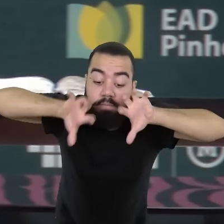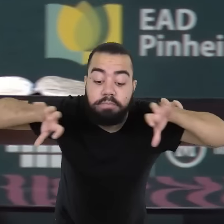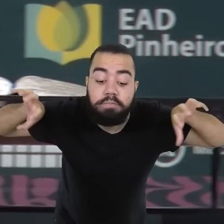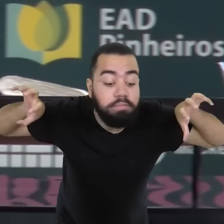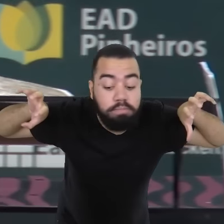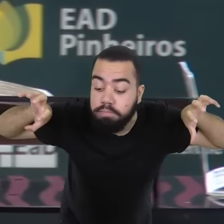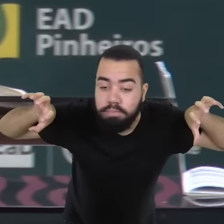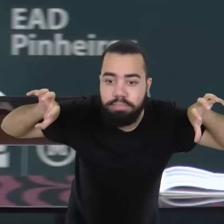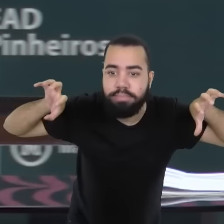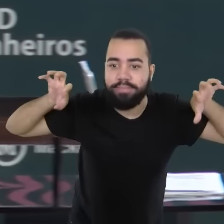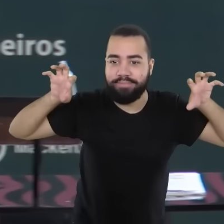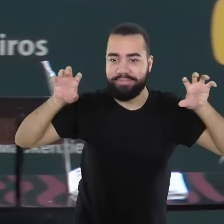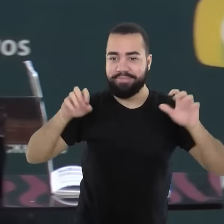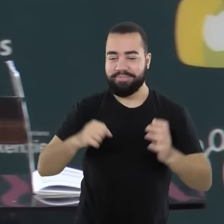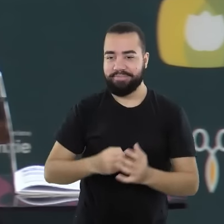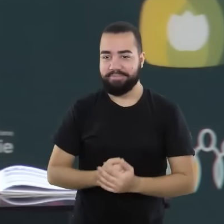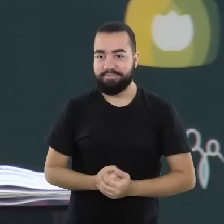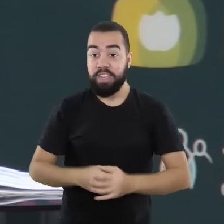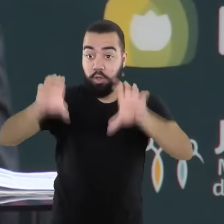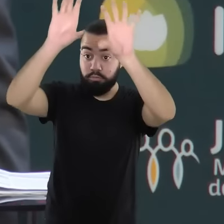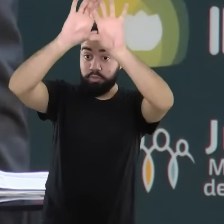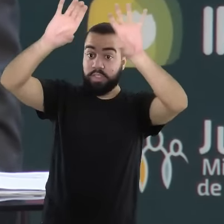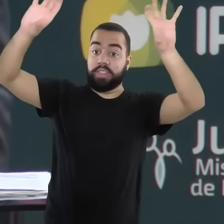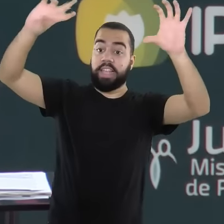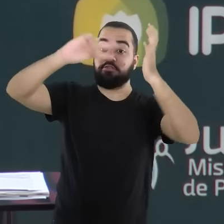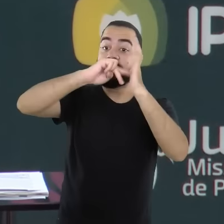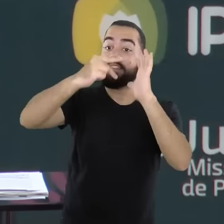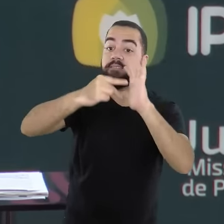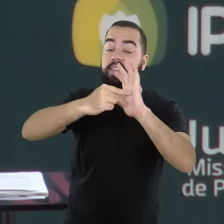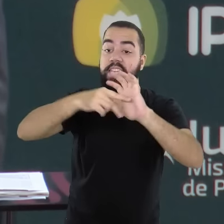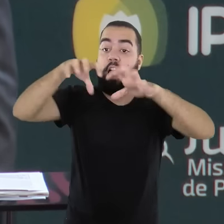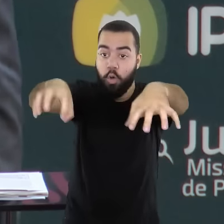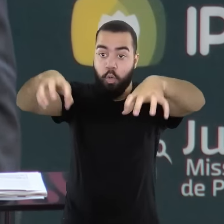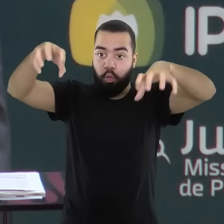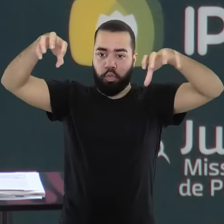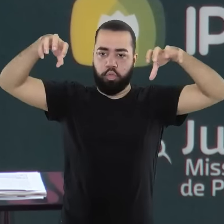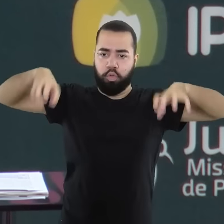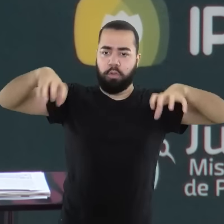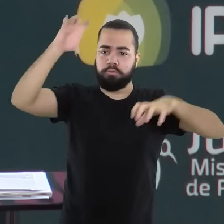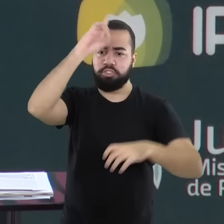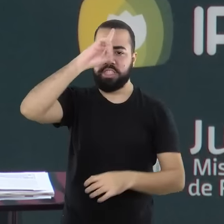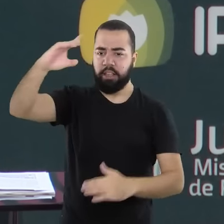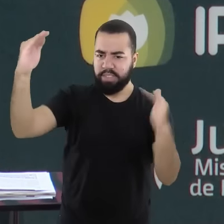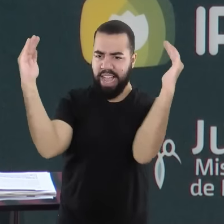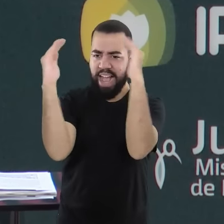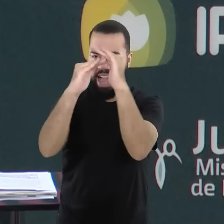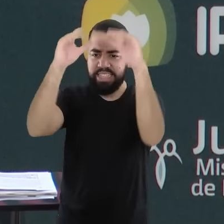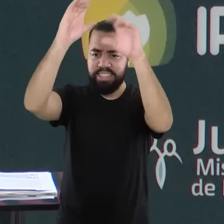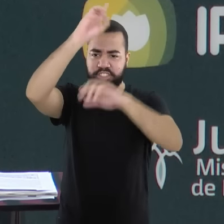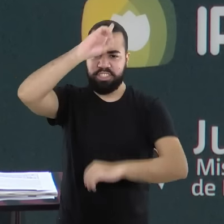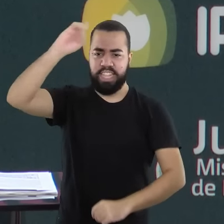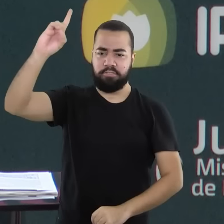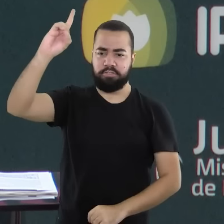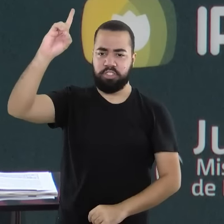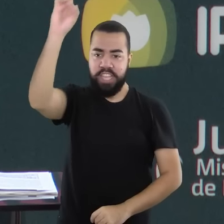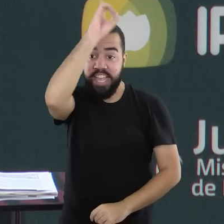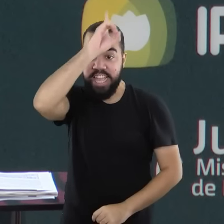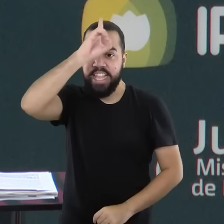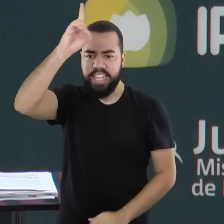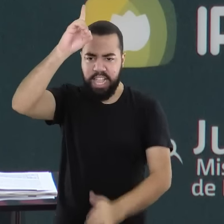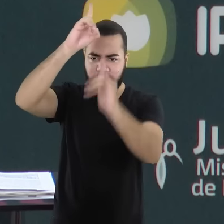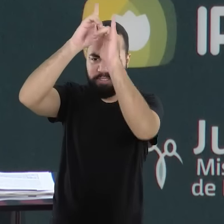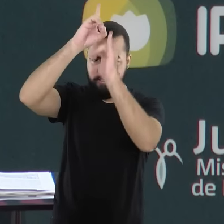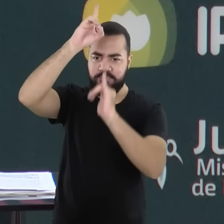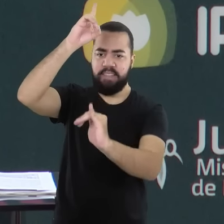Os céus aqui representam o trono de Deus, a morada de Deus. E ele está dizendo aqui